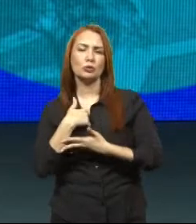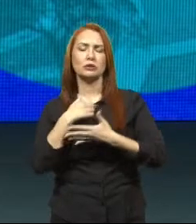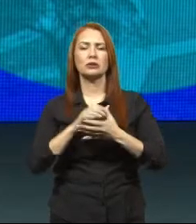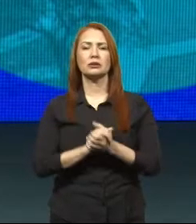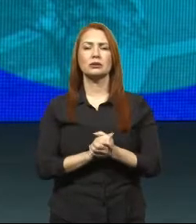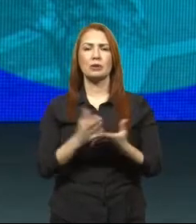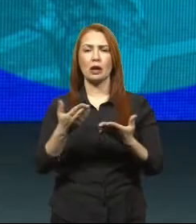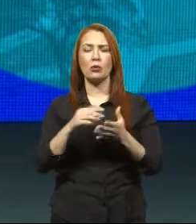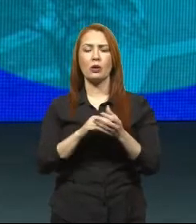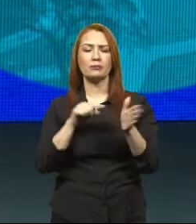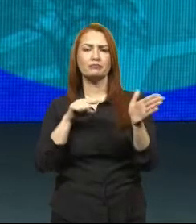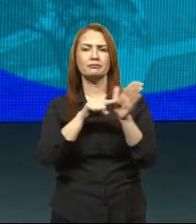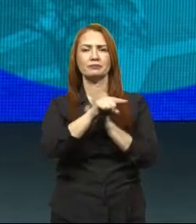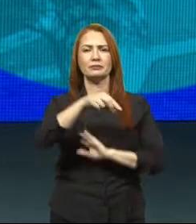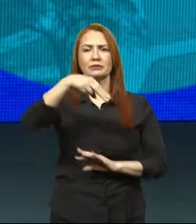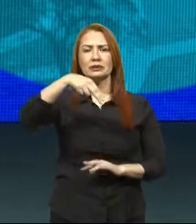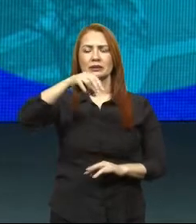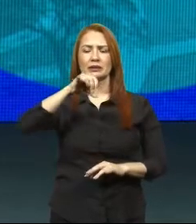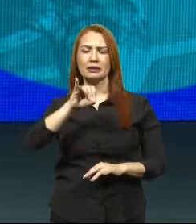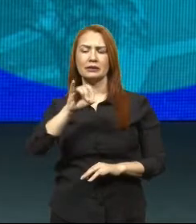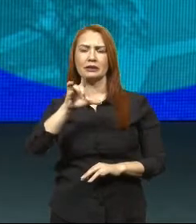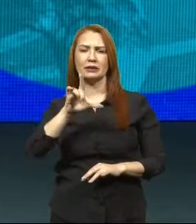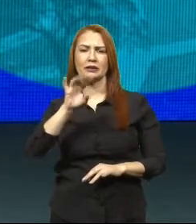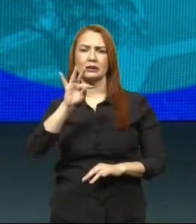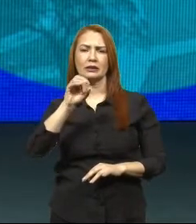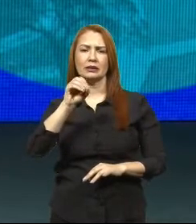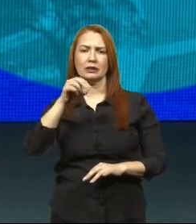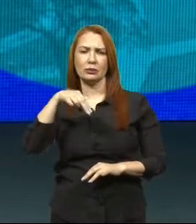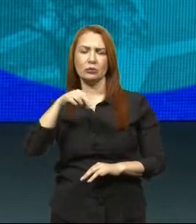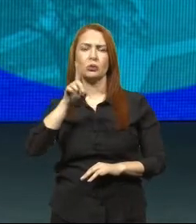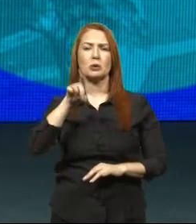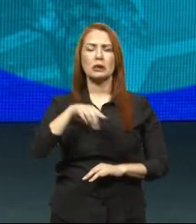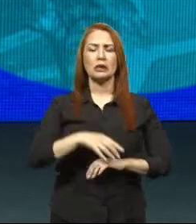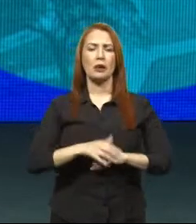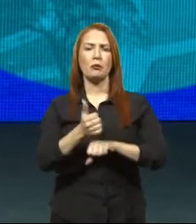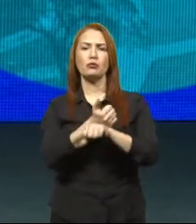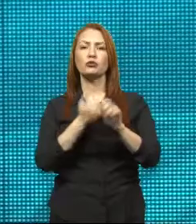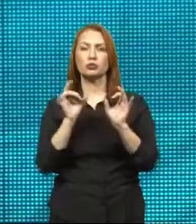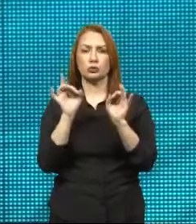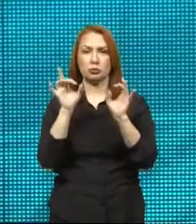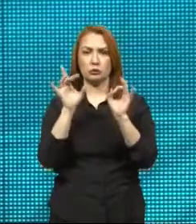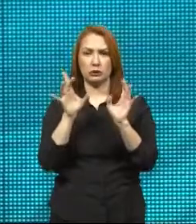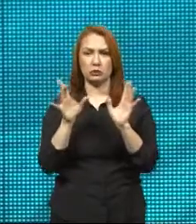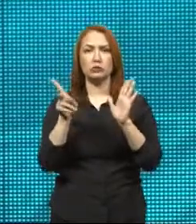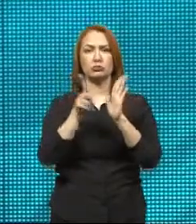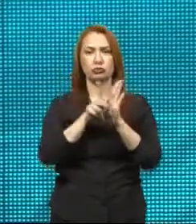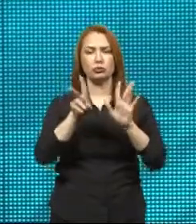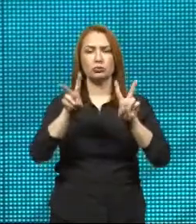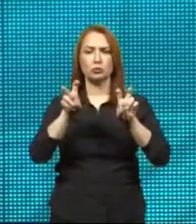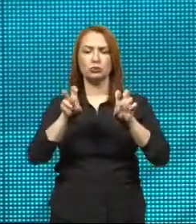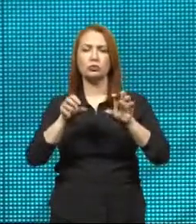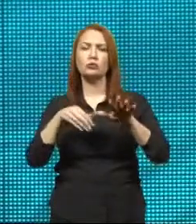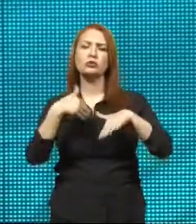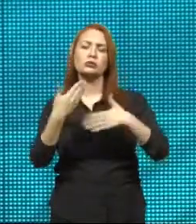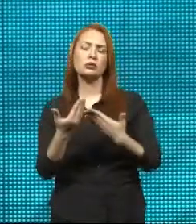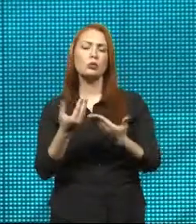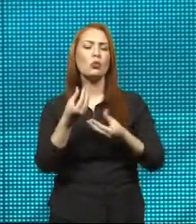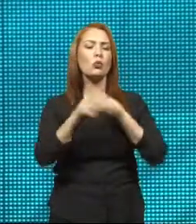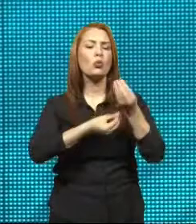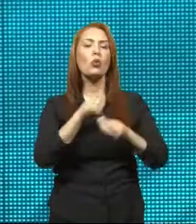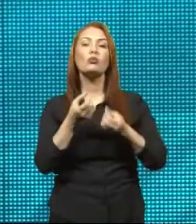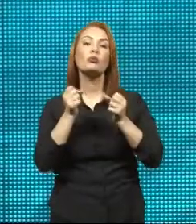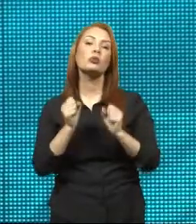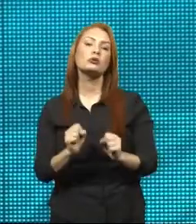Milton Kashiakura, que é um especialista nessa área, como é que nós podemos preparar